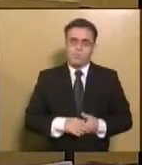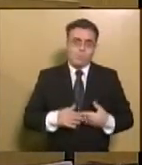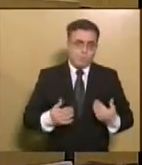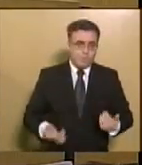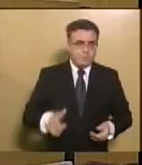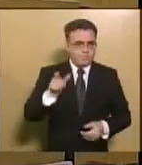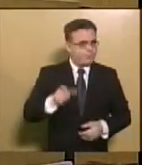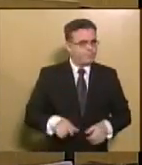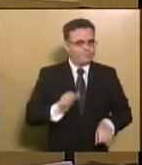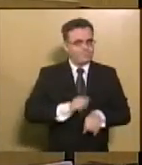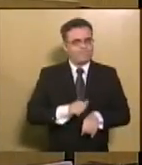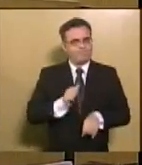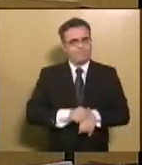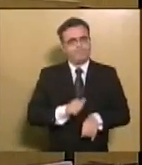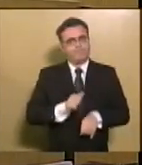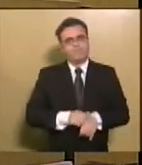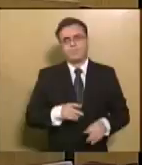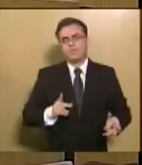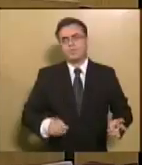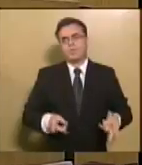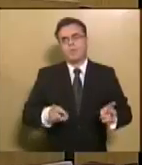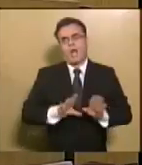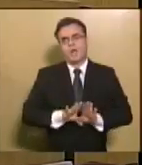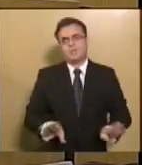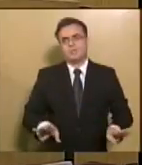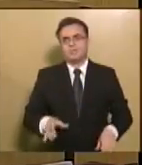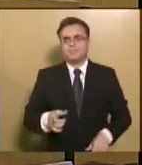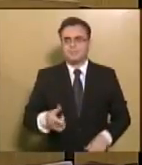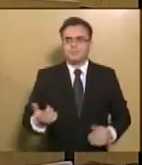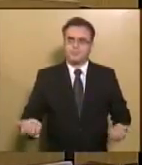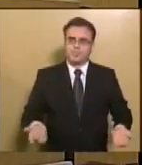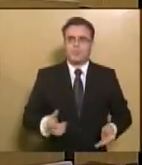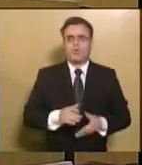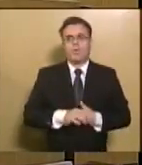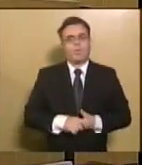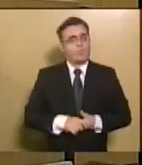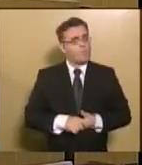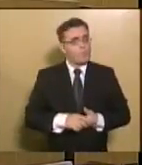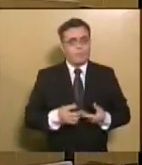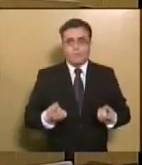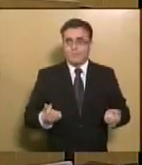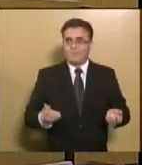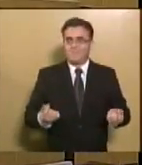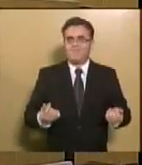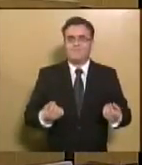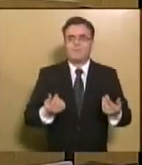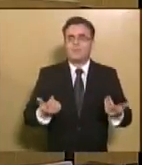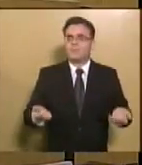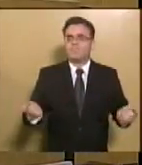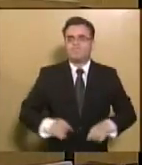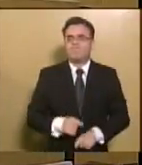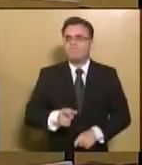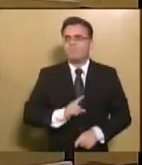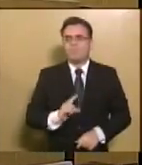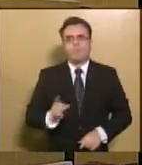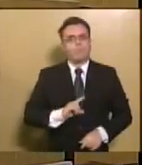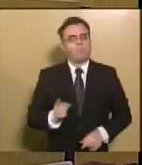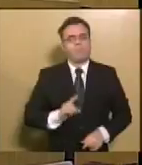dinheiro. A resposta é sempre essa. Não posso fazer nada porque não temos condição.